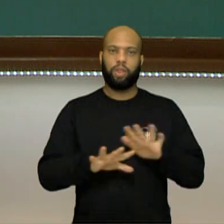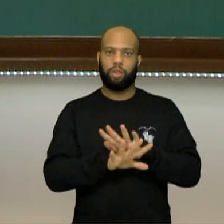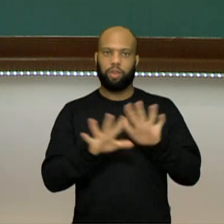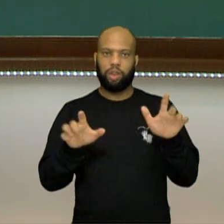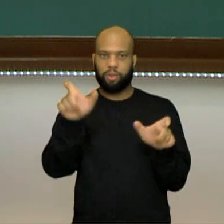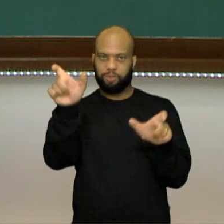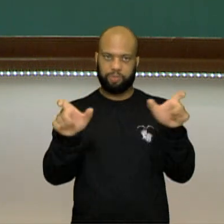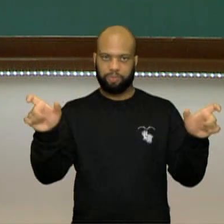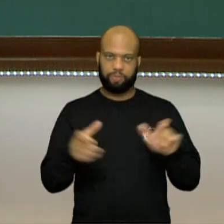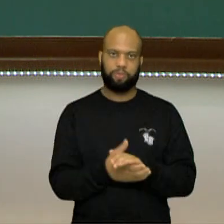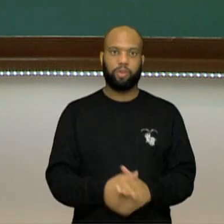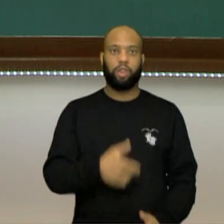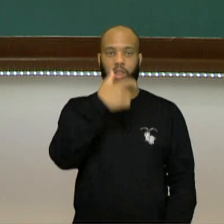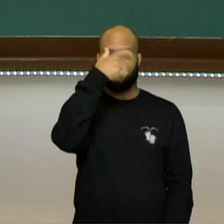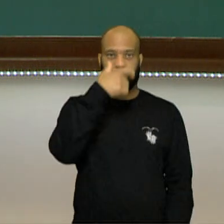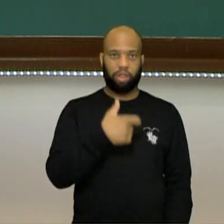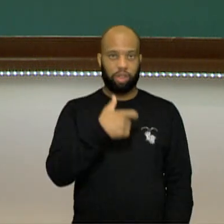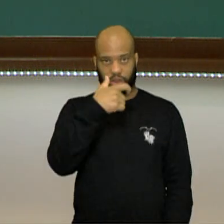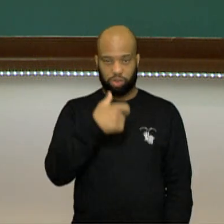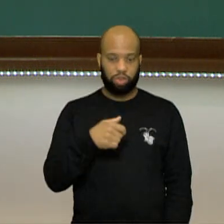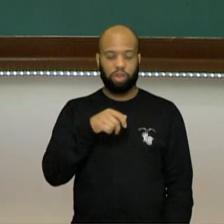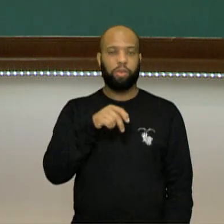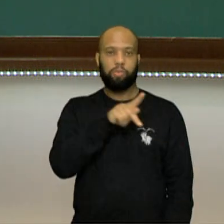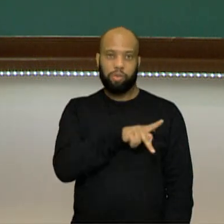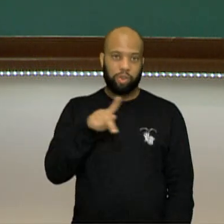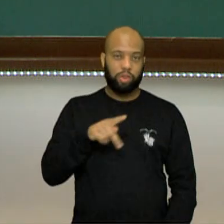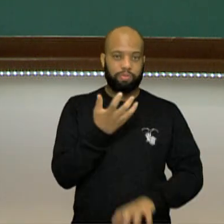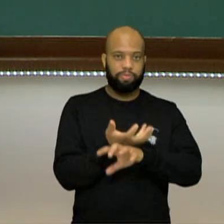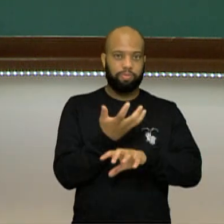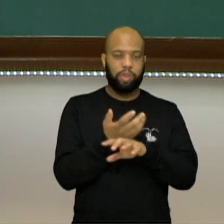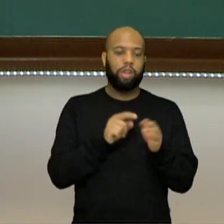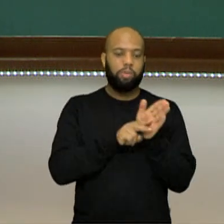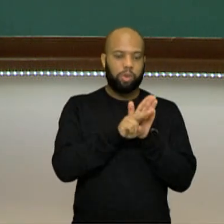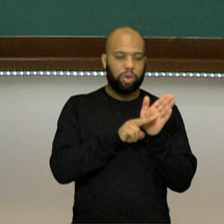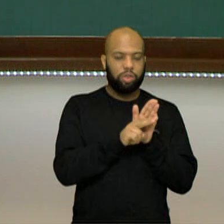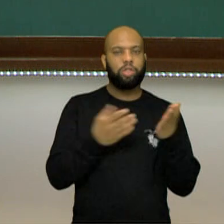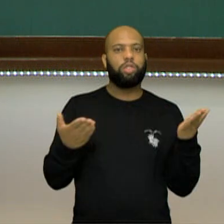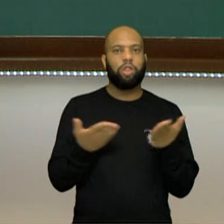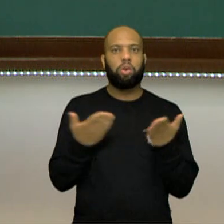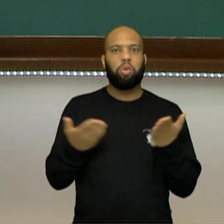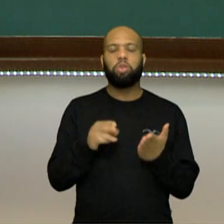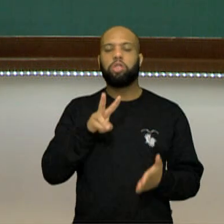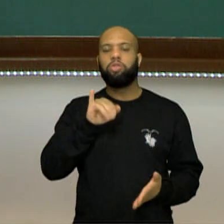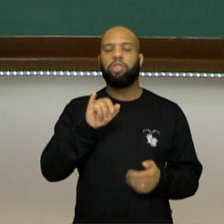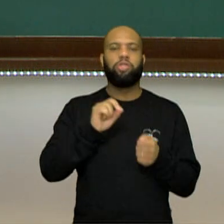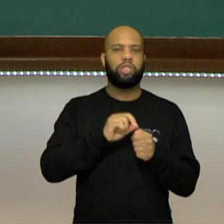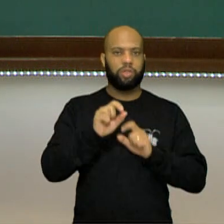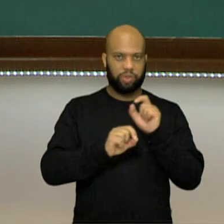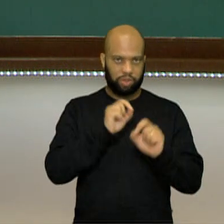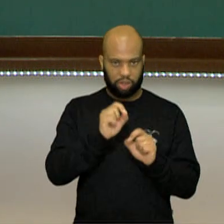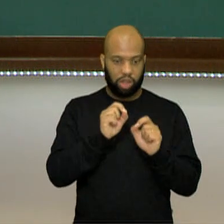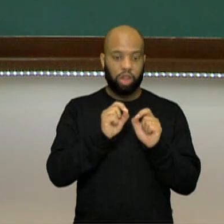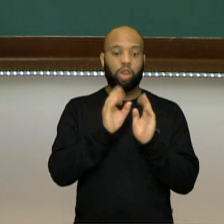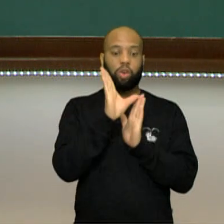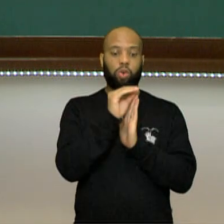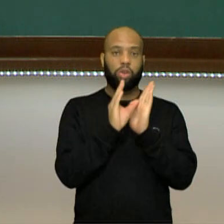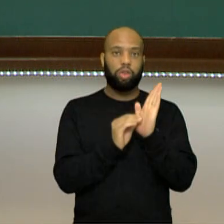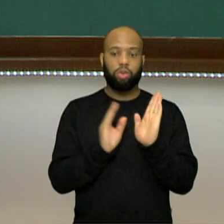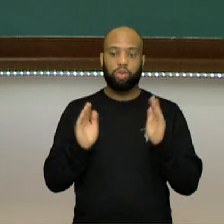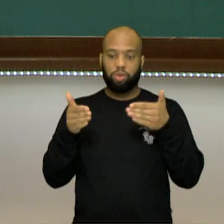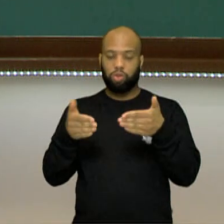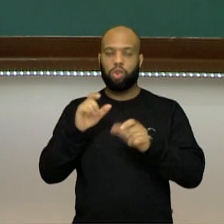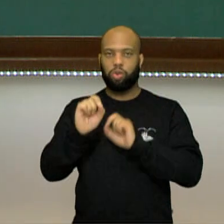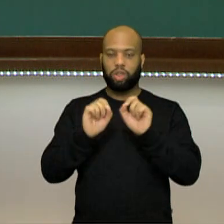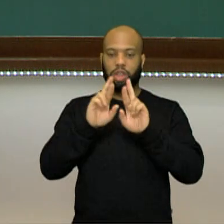Olá, galerinha! Professora Xênia, da disciplina de Biologia, e hoje nós vamos aprofundar um conteúdo voltado para o reino